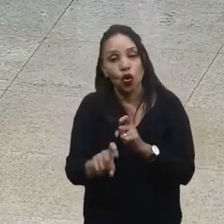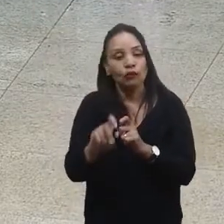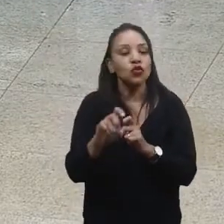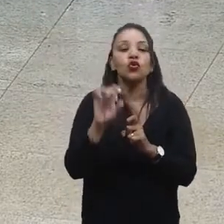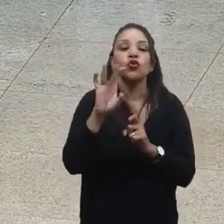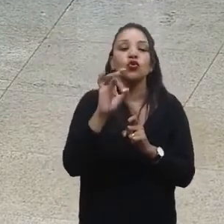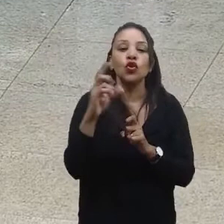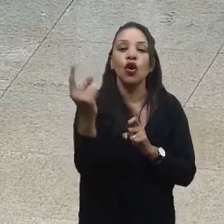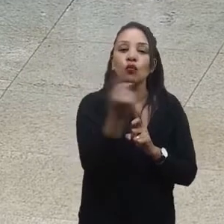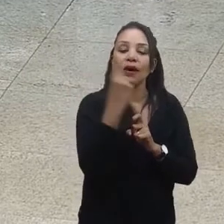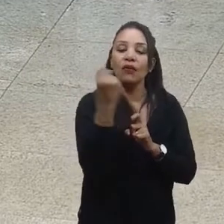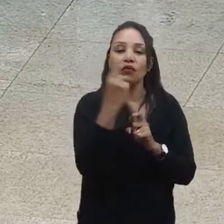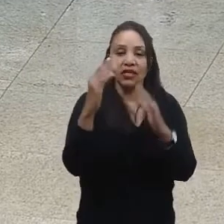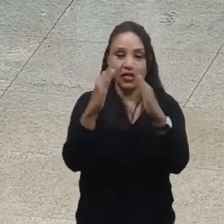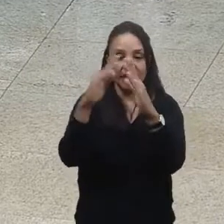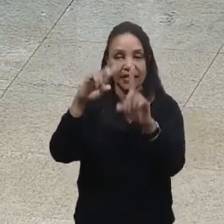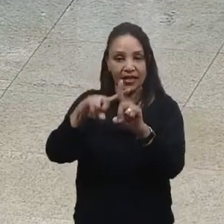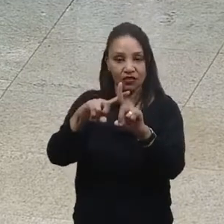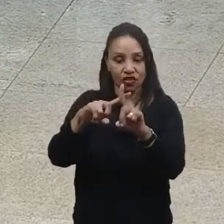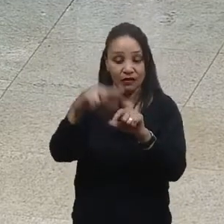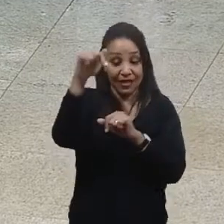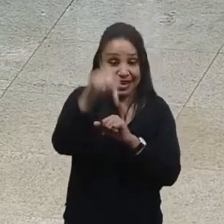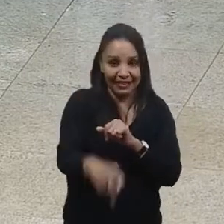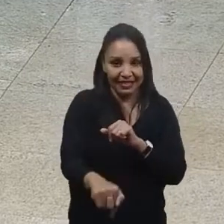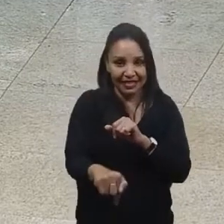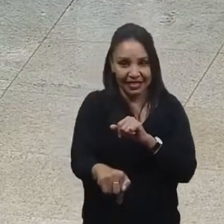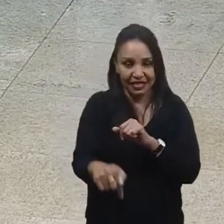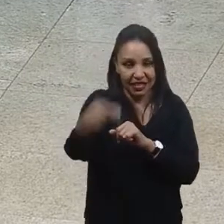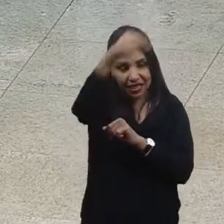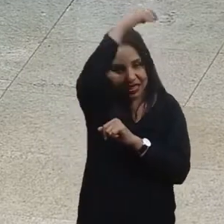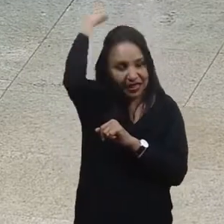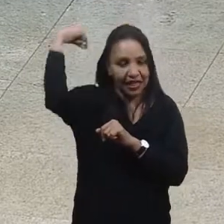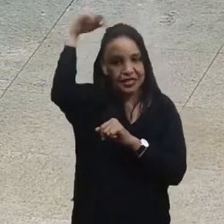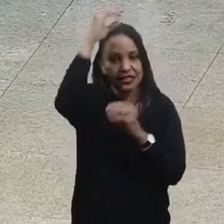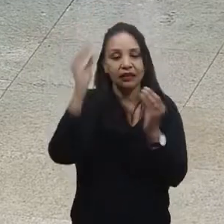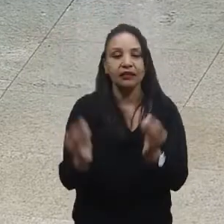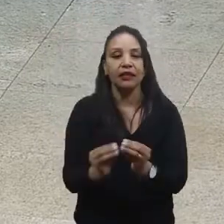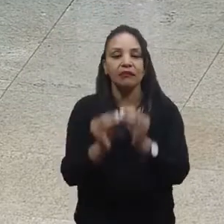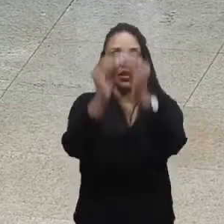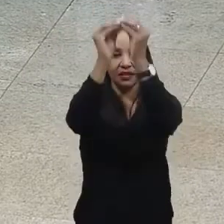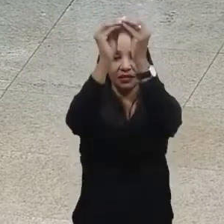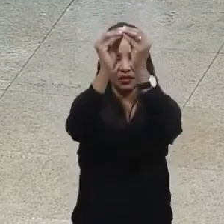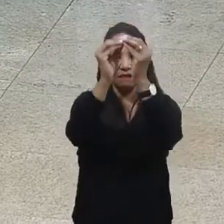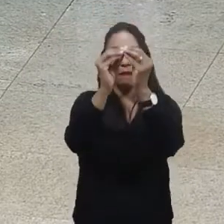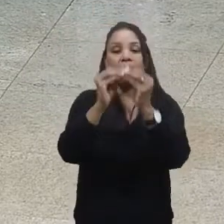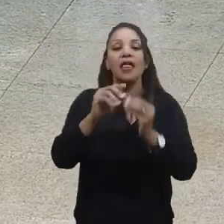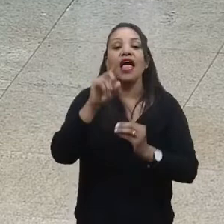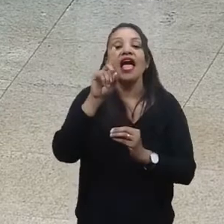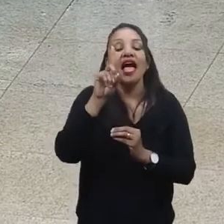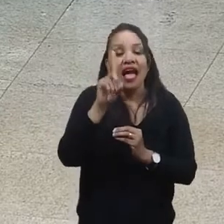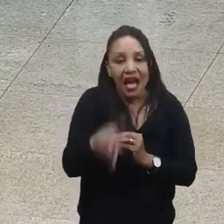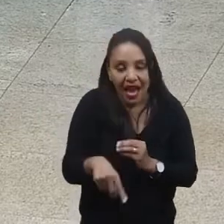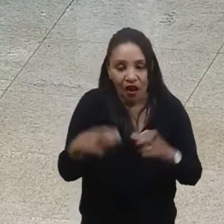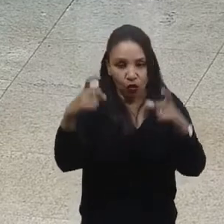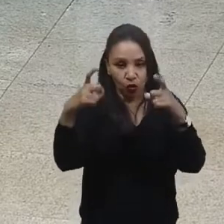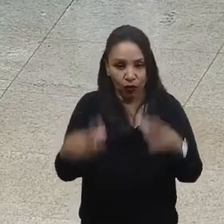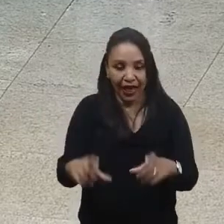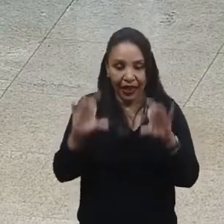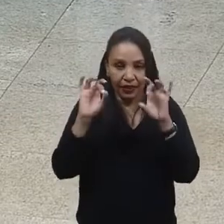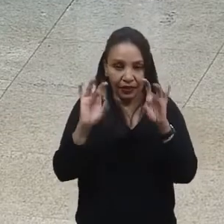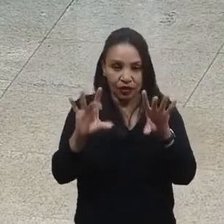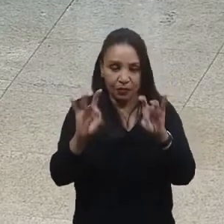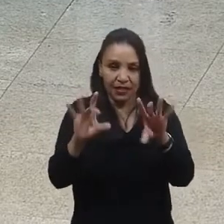santa missa é o lugar primordial Para vivermos esta esta única igreja é na missão onde